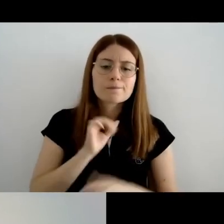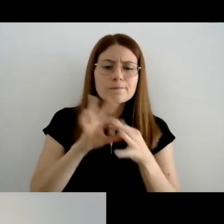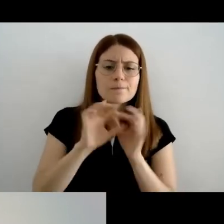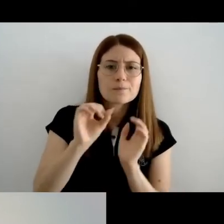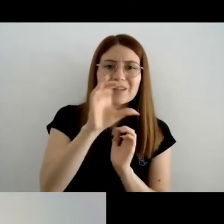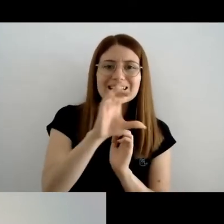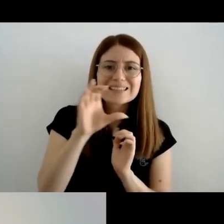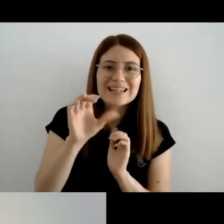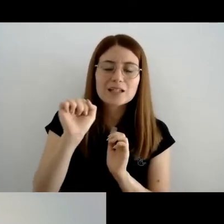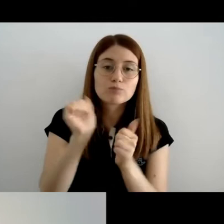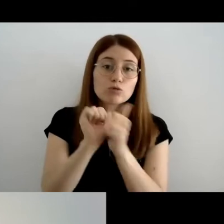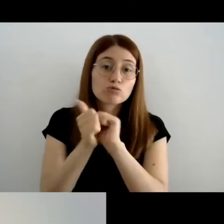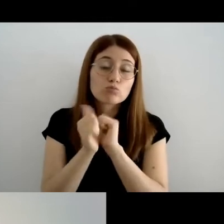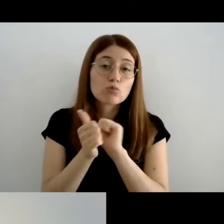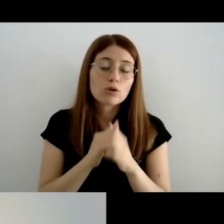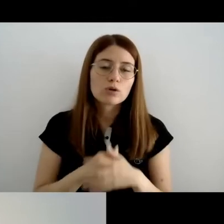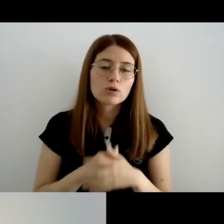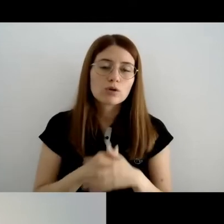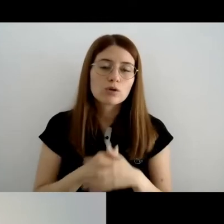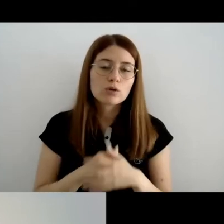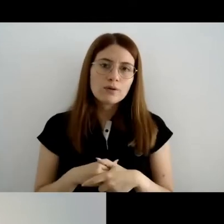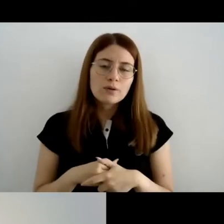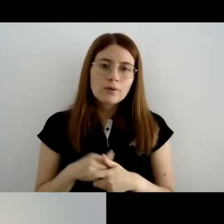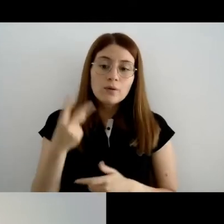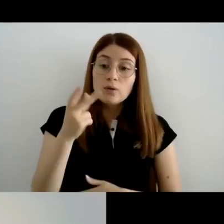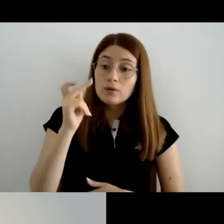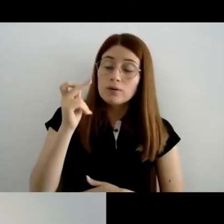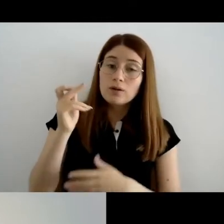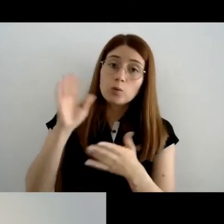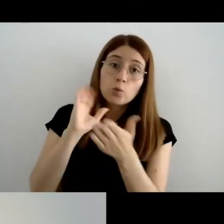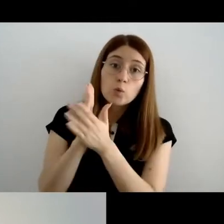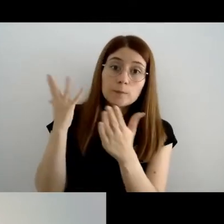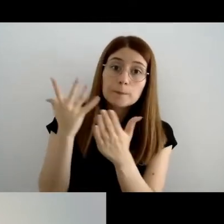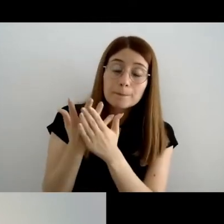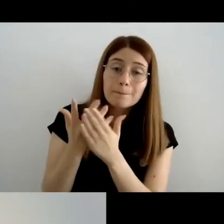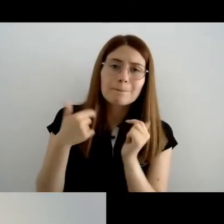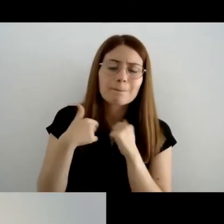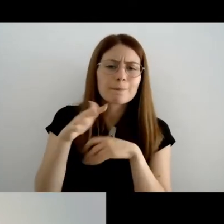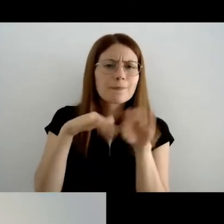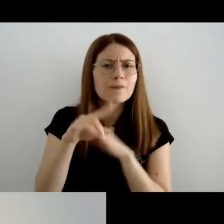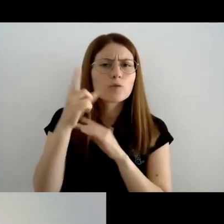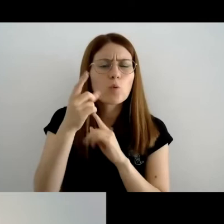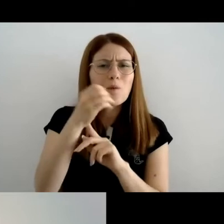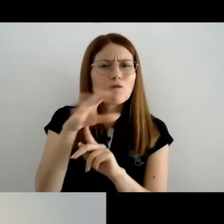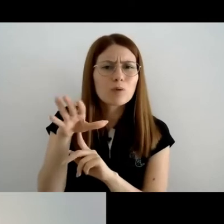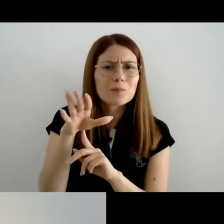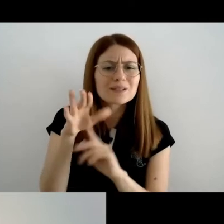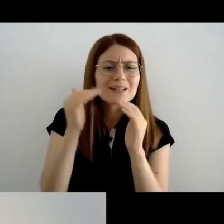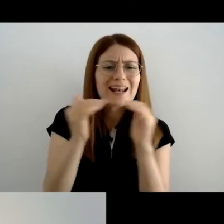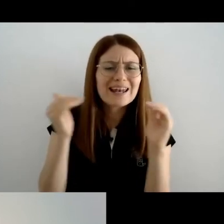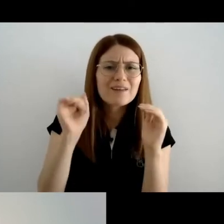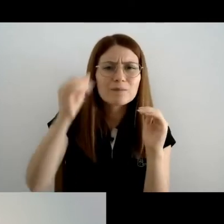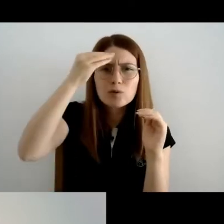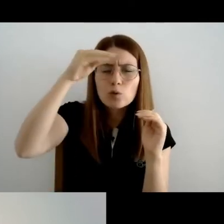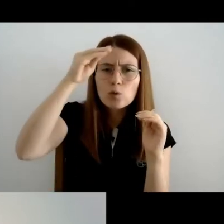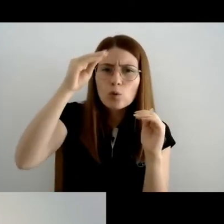do desporto. Nos últimos 2 anos estive a fazer uma formação a nível daquilo que é o Coach Developer, ou